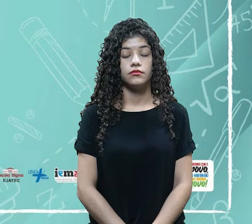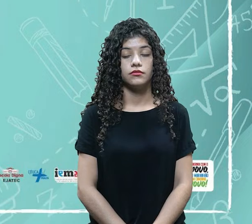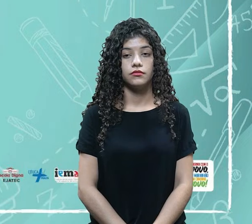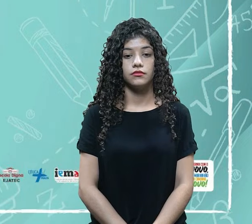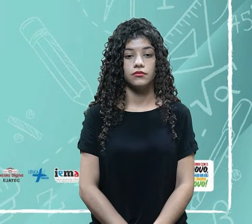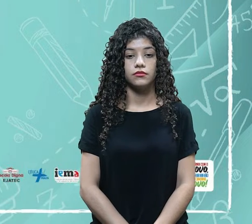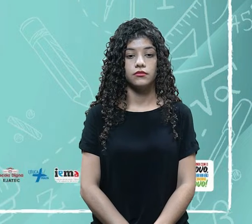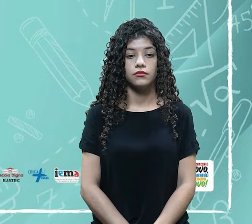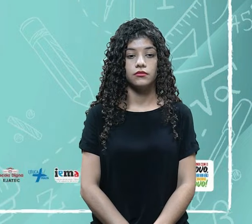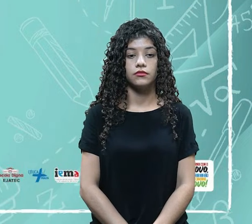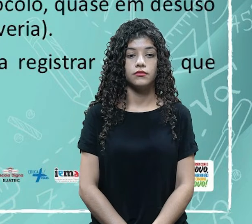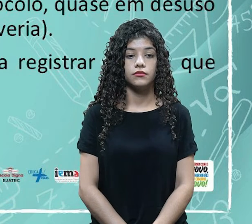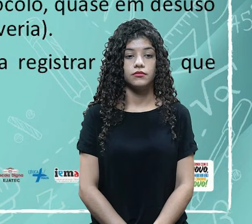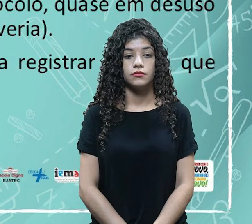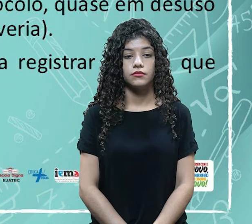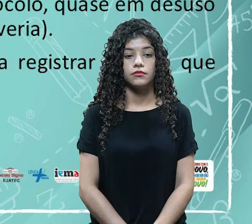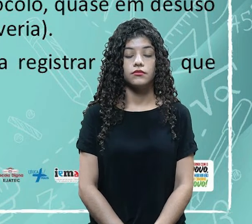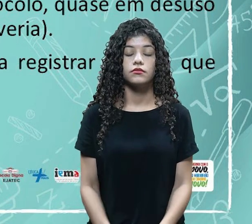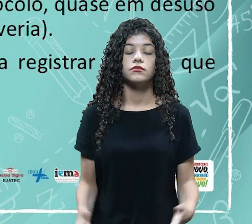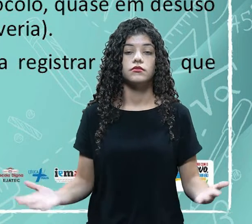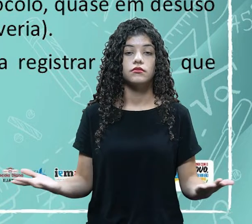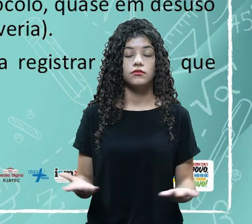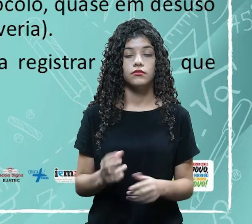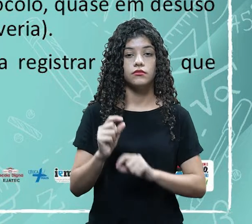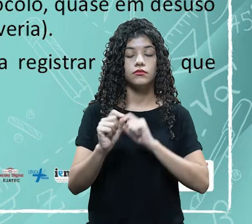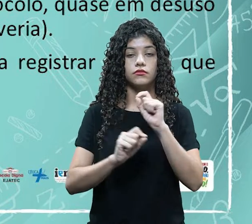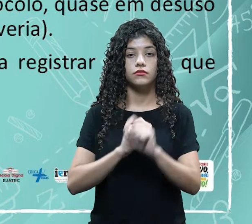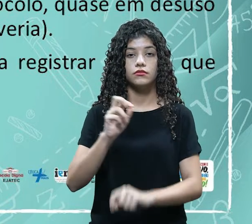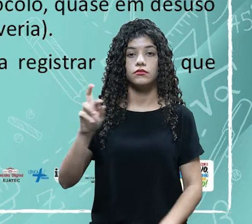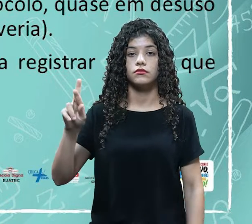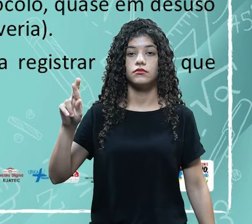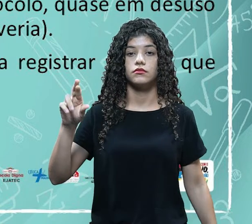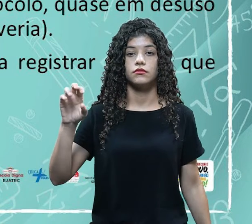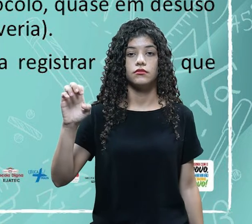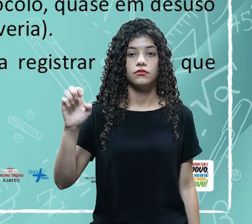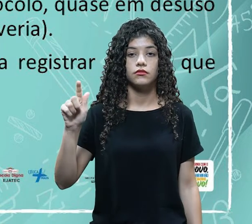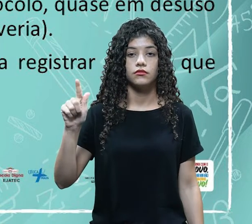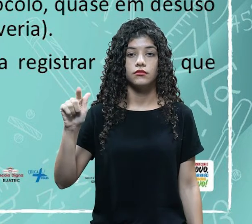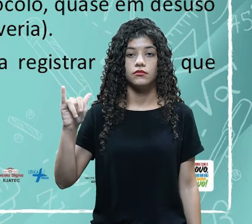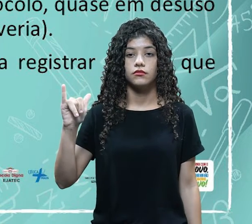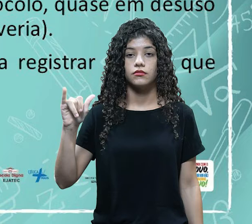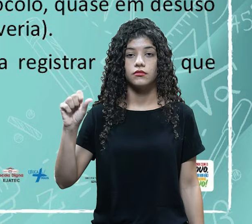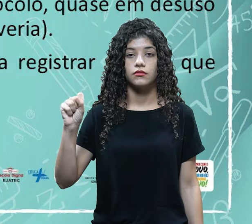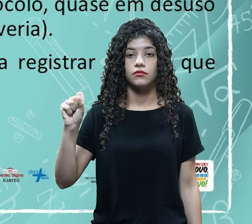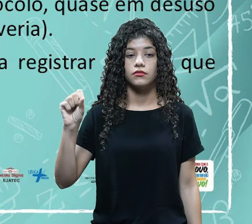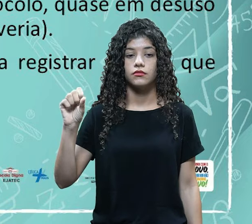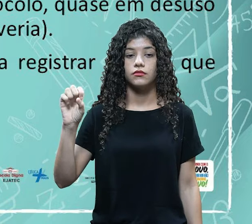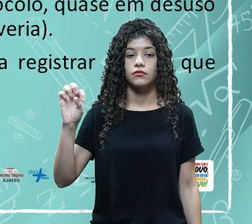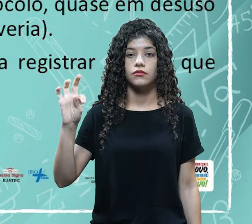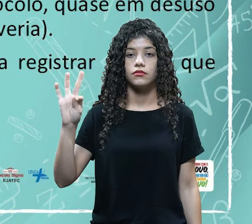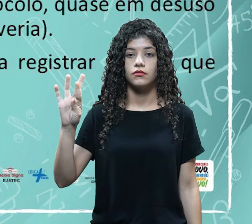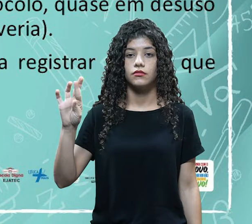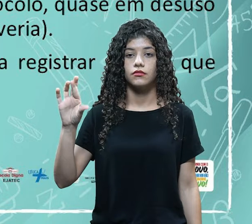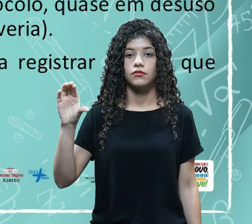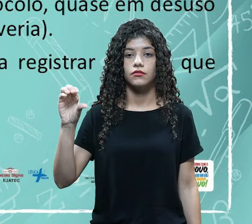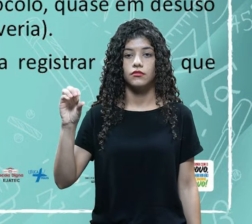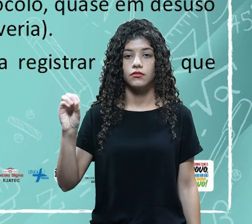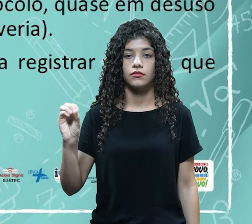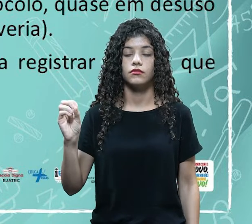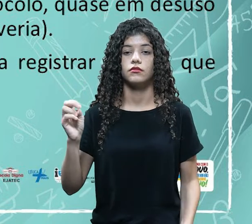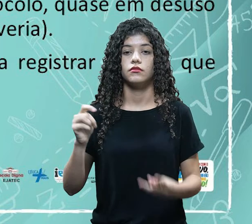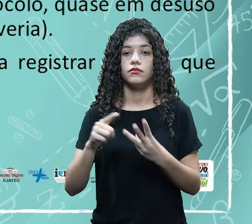ser incorporado a um processo, tá bom? A outra atividade